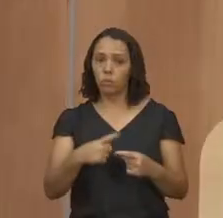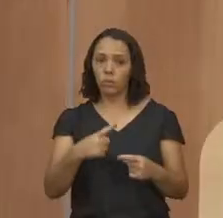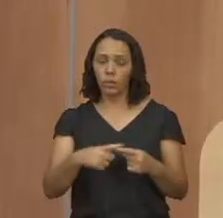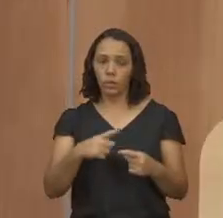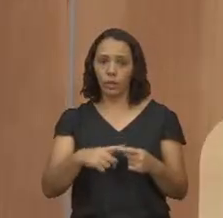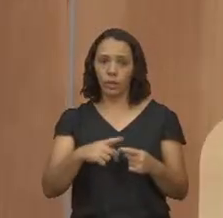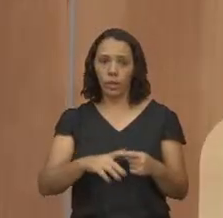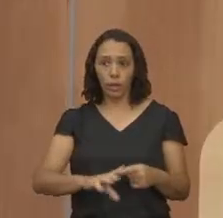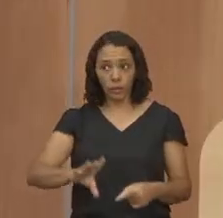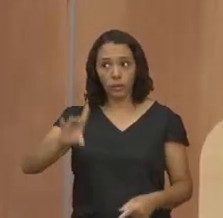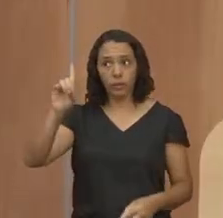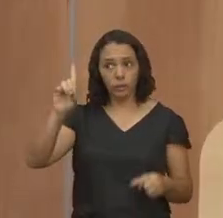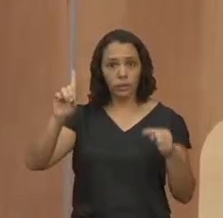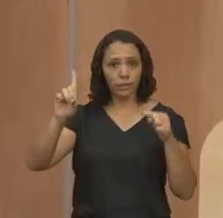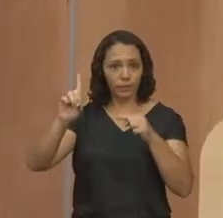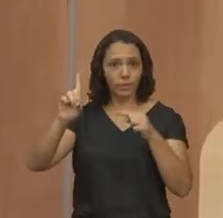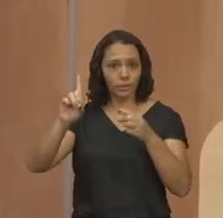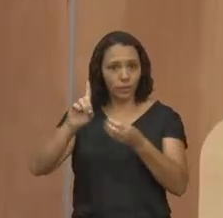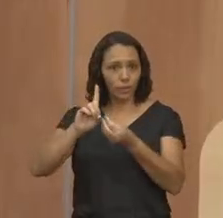sim para a nossa vida.